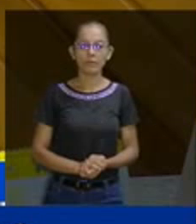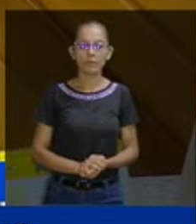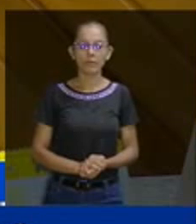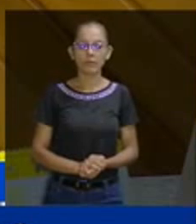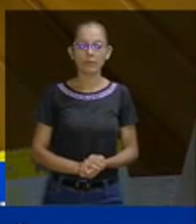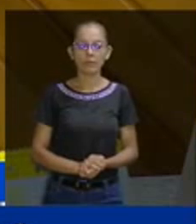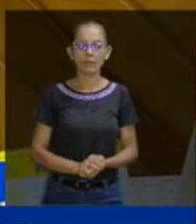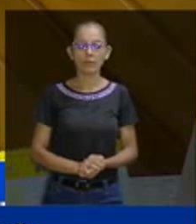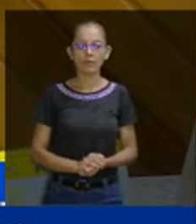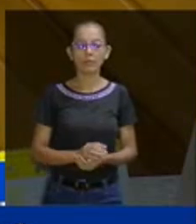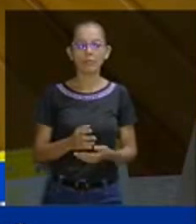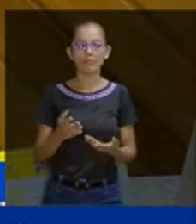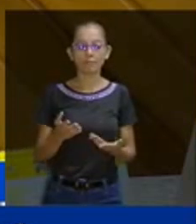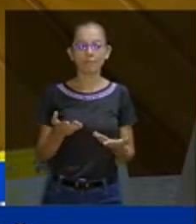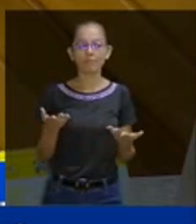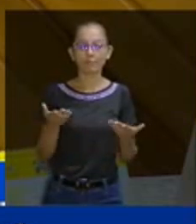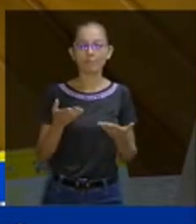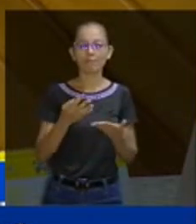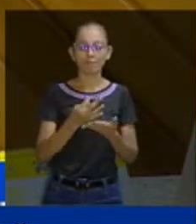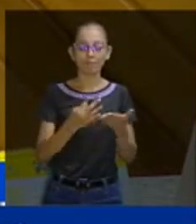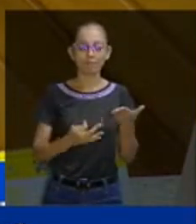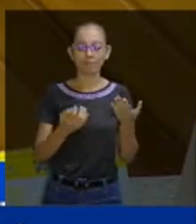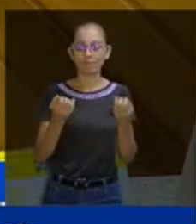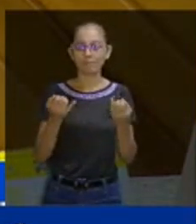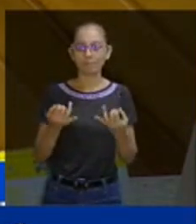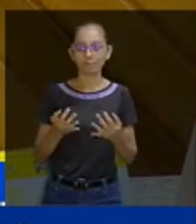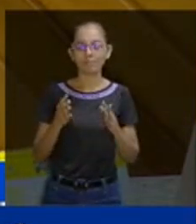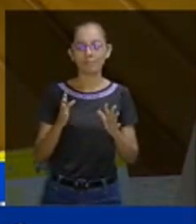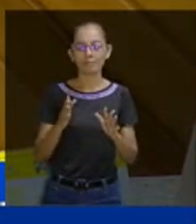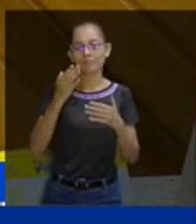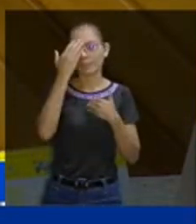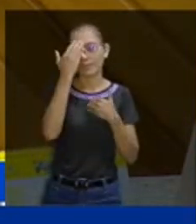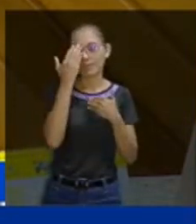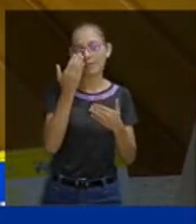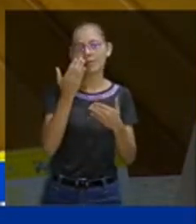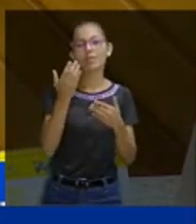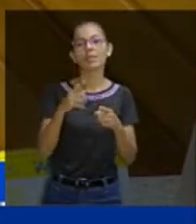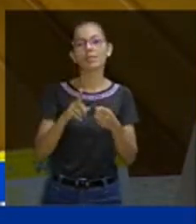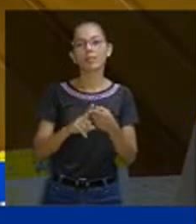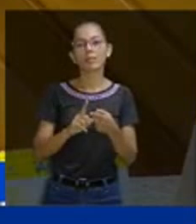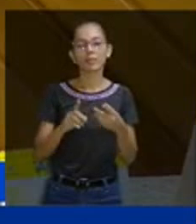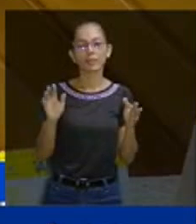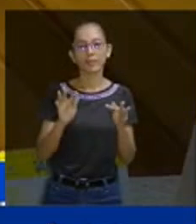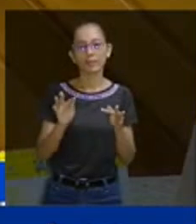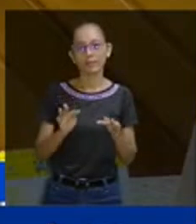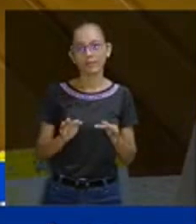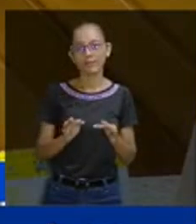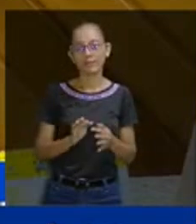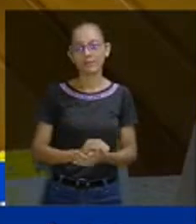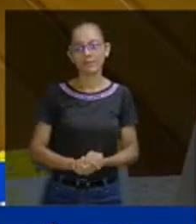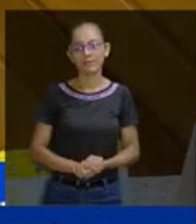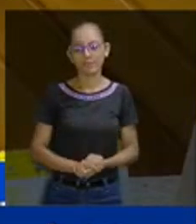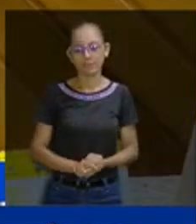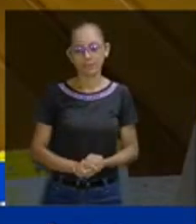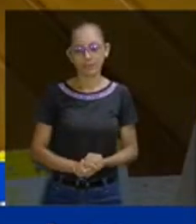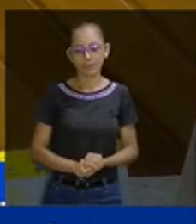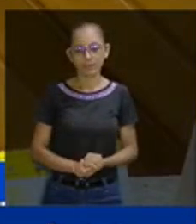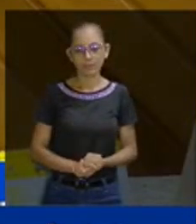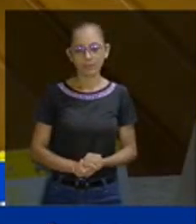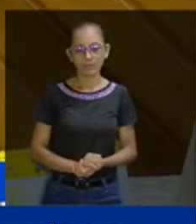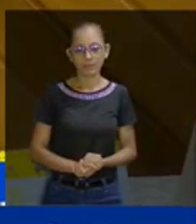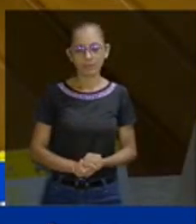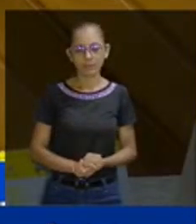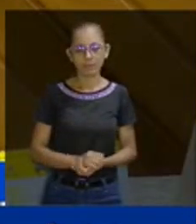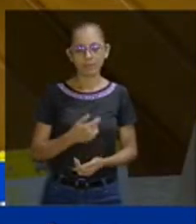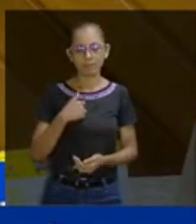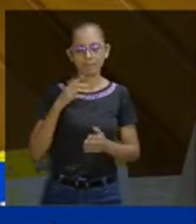Mas esse é um texto de celebração e agradecimento. Então, eu focarei apenas no